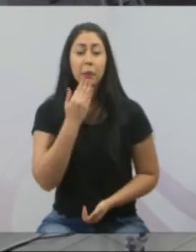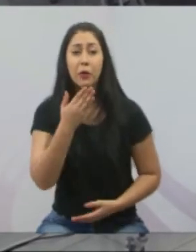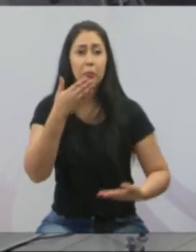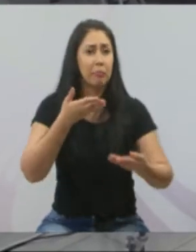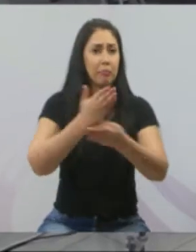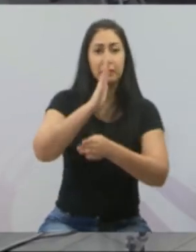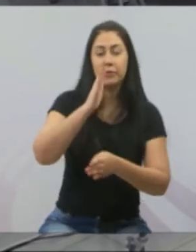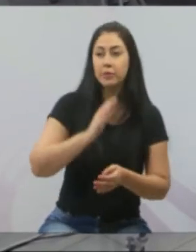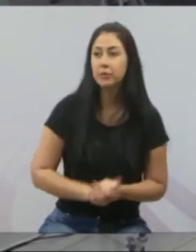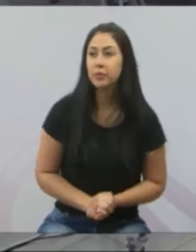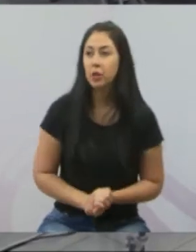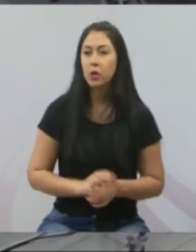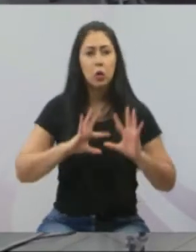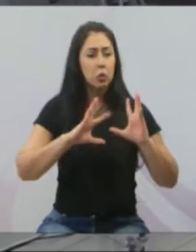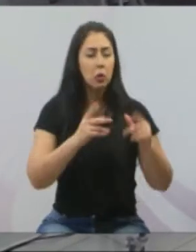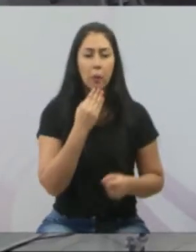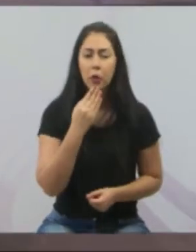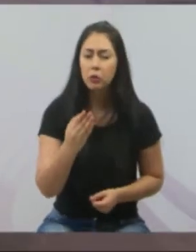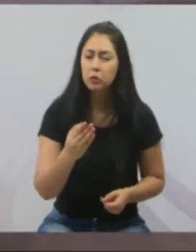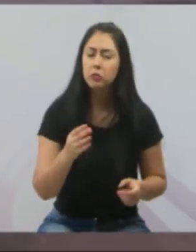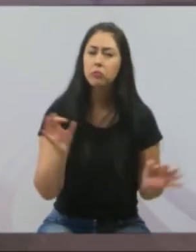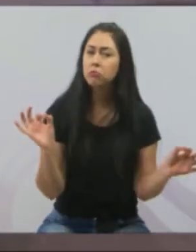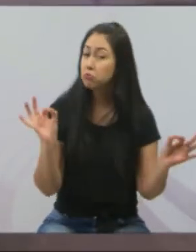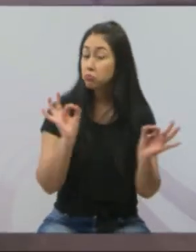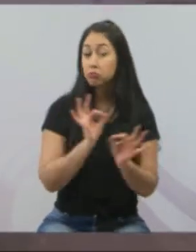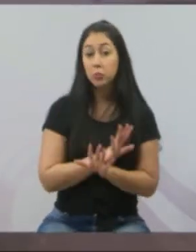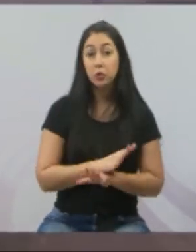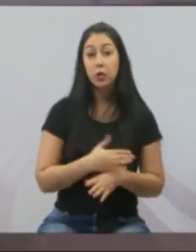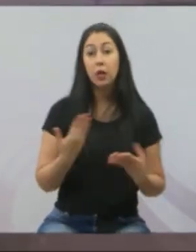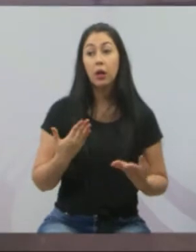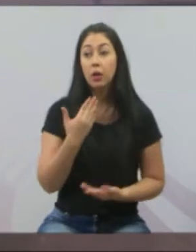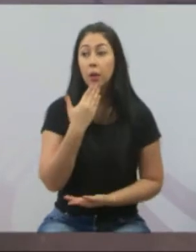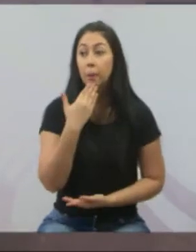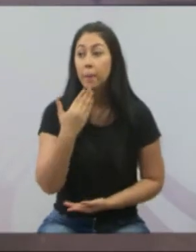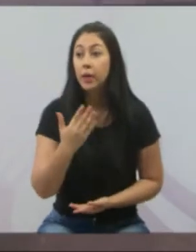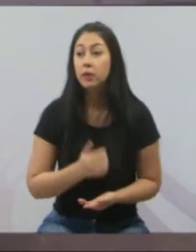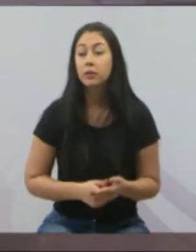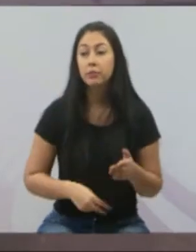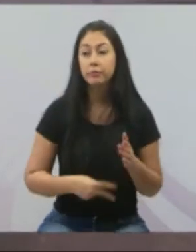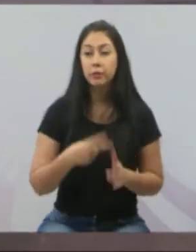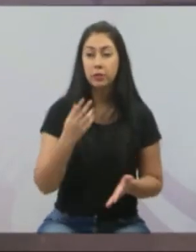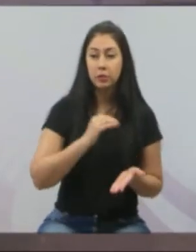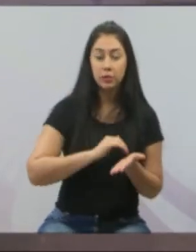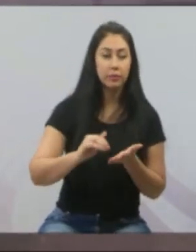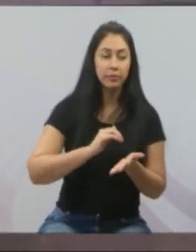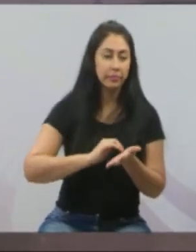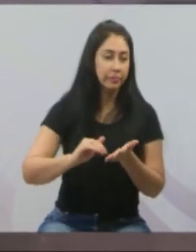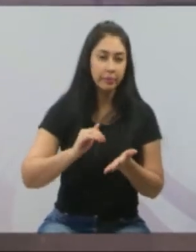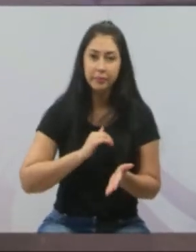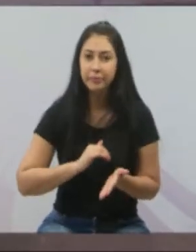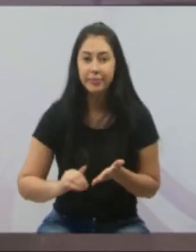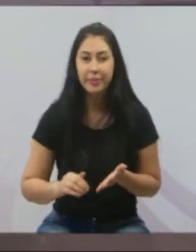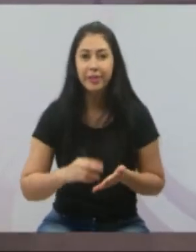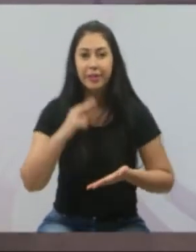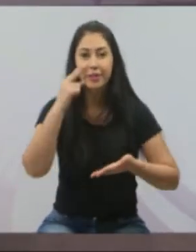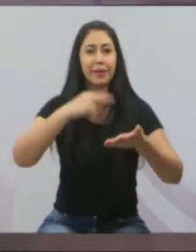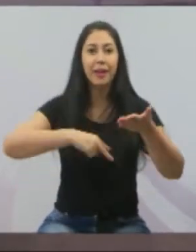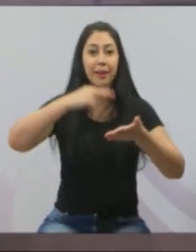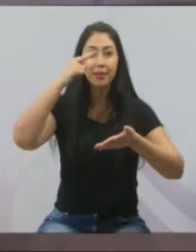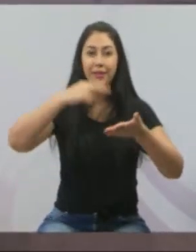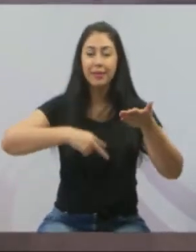é auxílio moradia, é auxílio que a gente perde de vista. Deveriam tirar do próprio salário deles para ajudar os